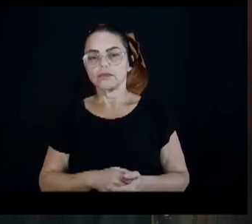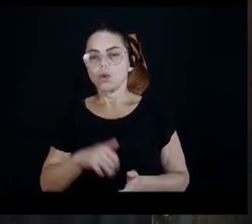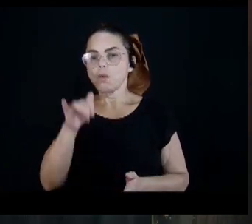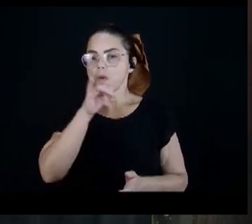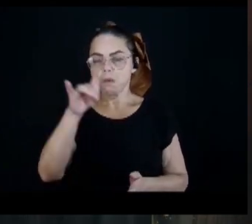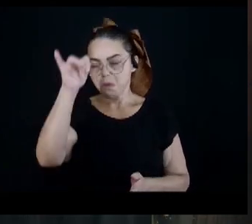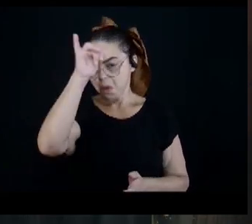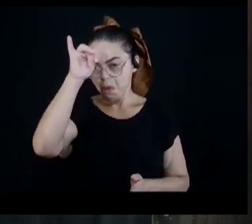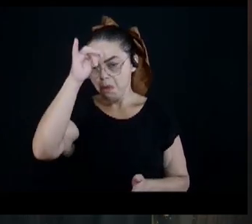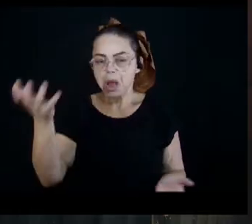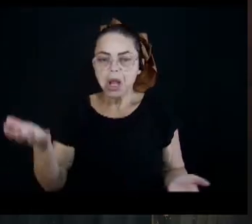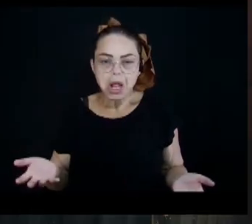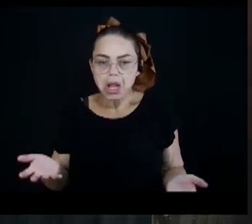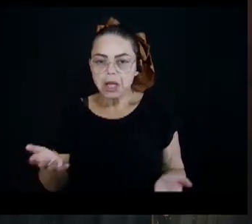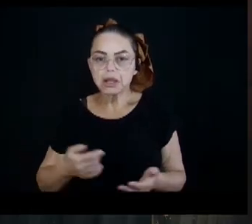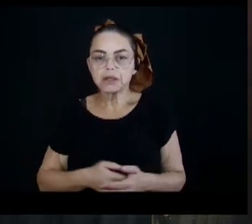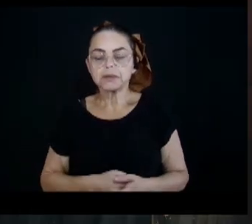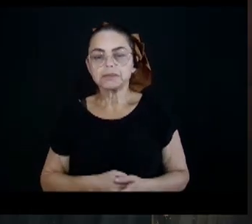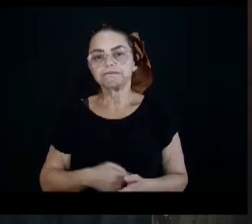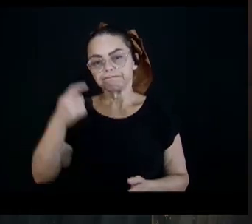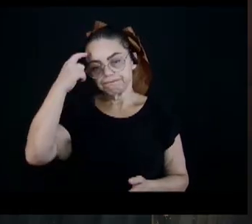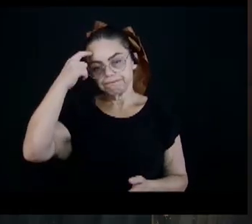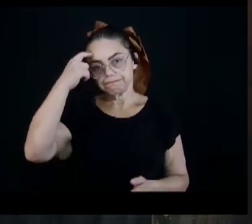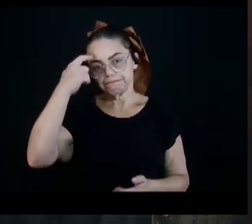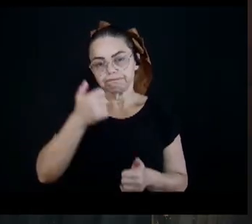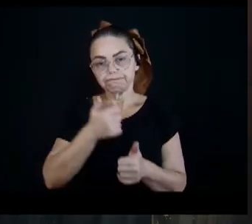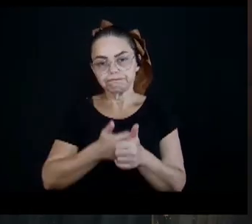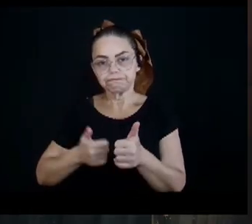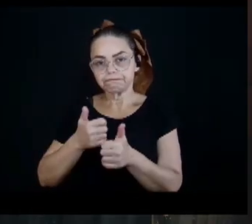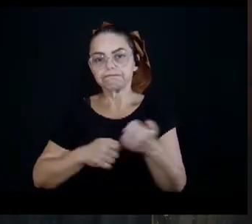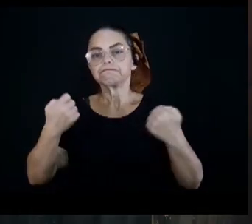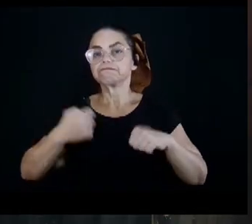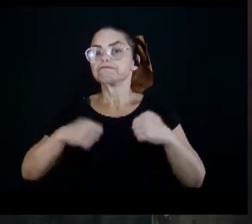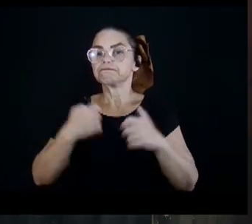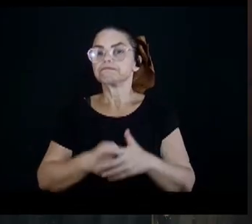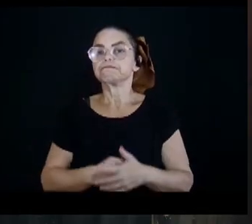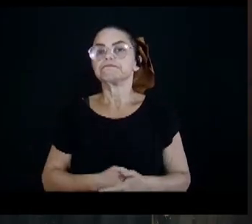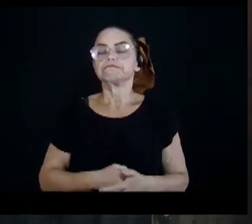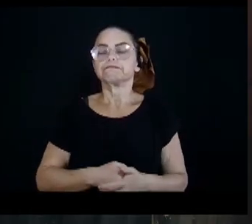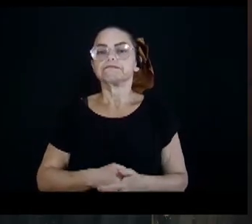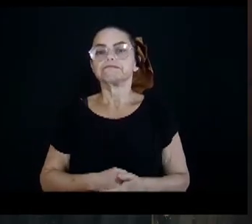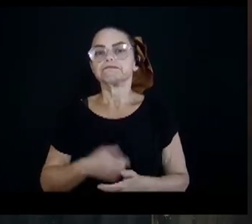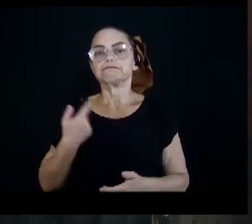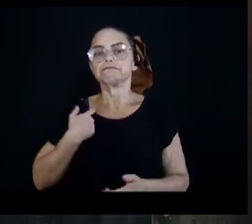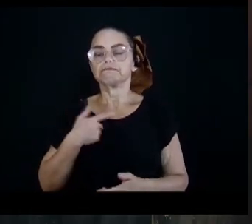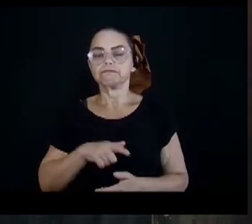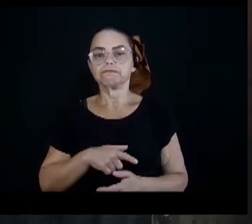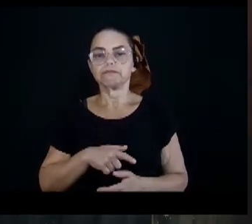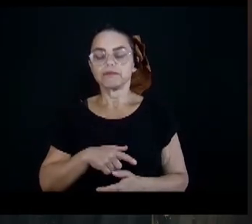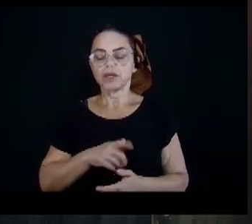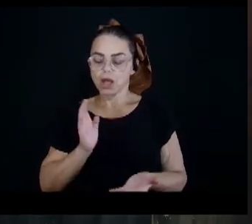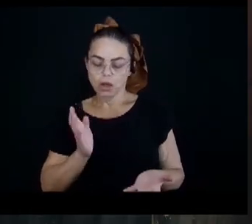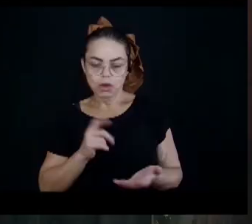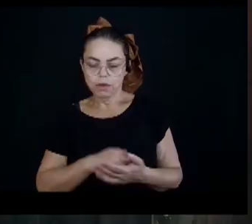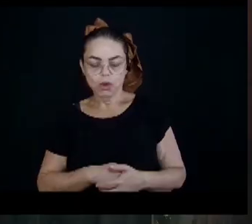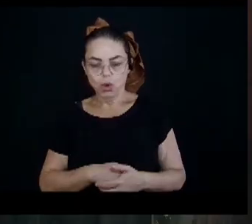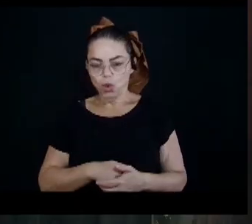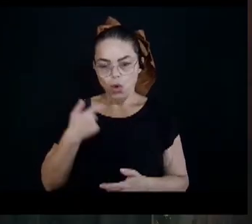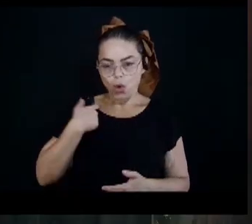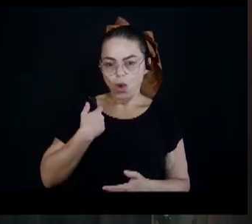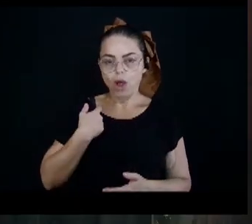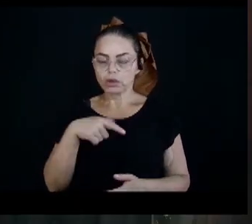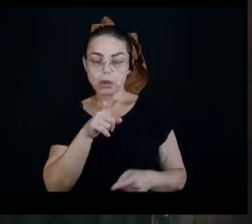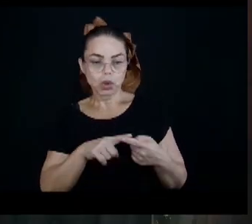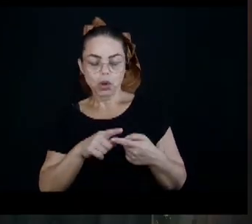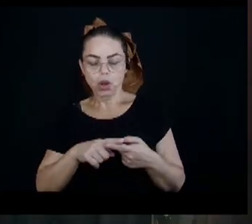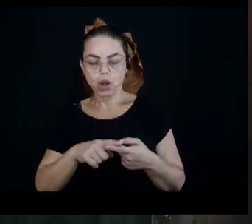estamos pensando aí, mas é necessário, porque senão a gente entra numa automação, tá todo mundo tomando, eu vou tomar, tá na